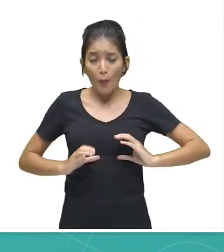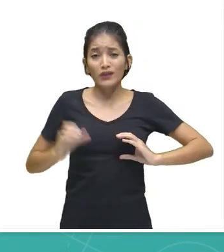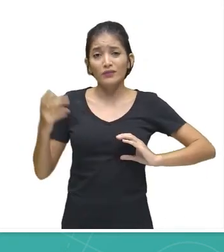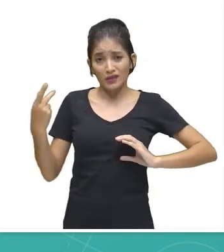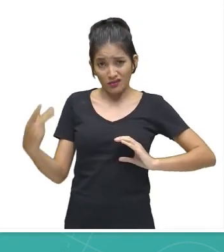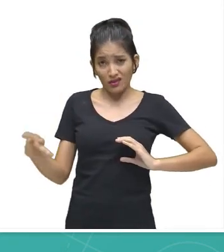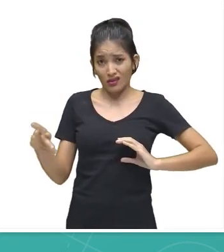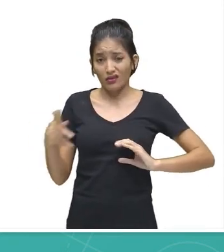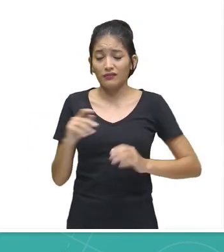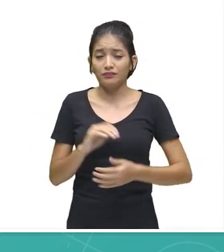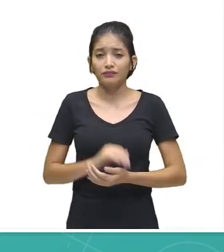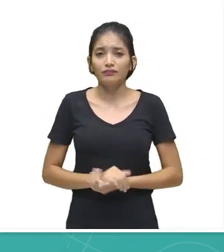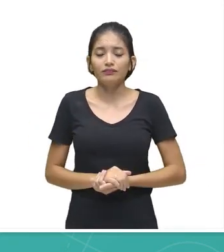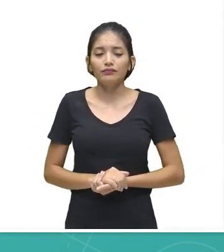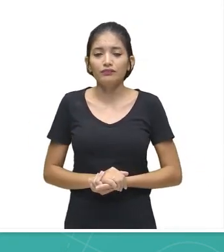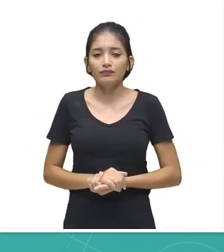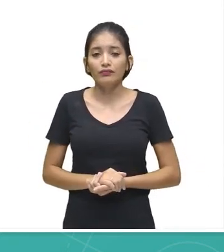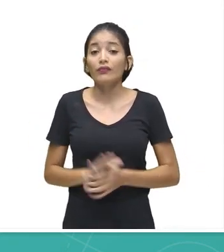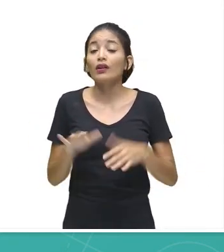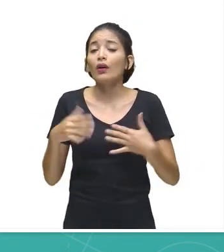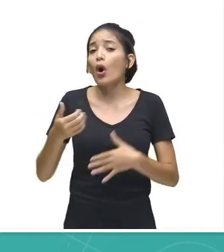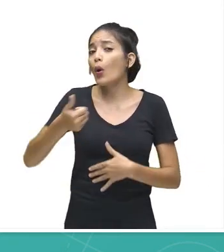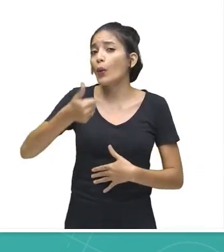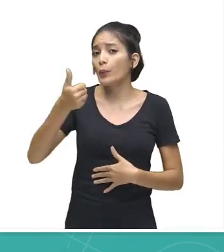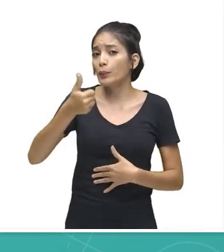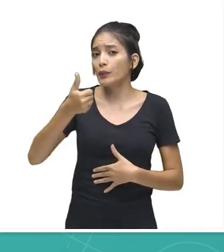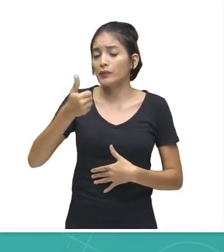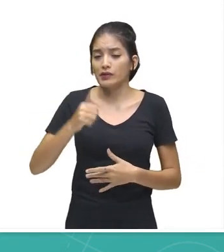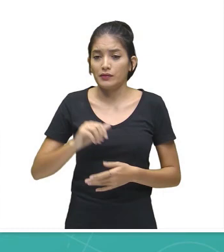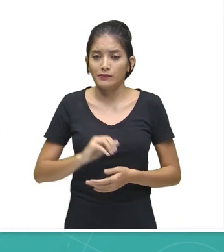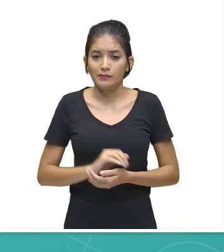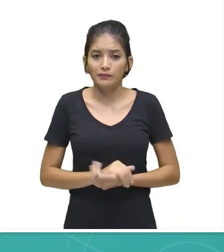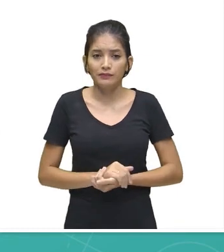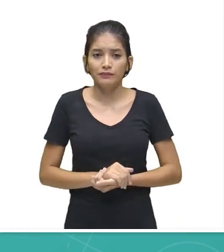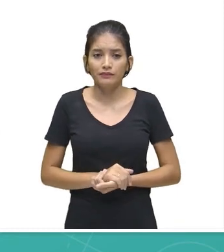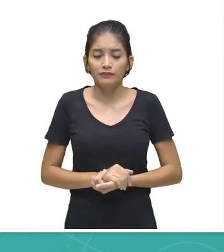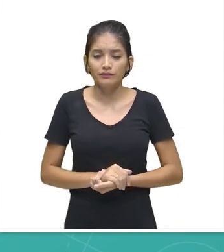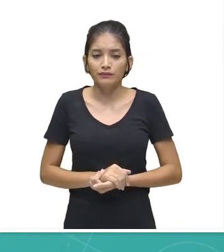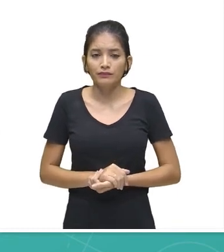João. Vamos ver. Qual a primeira questão?